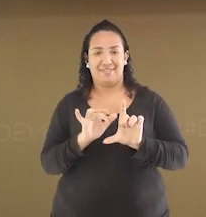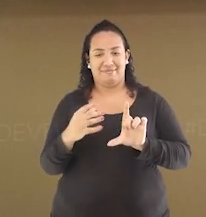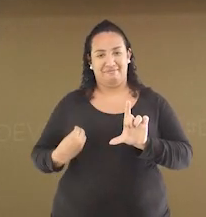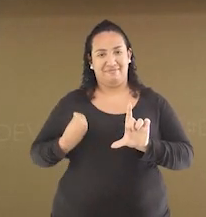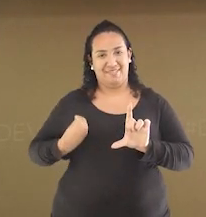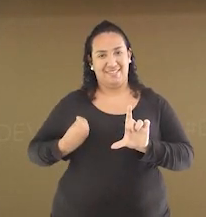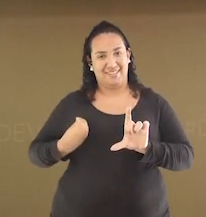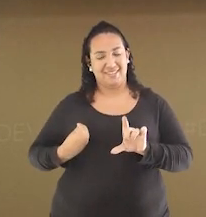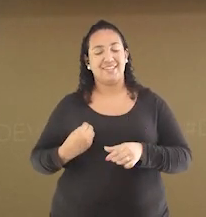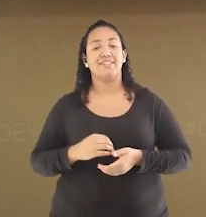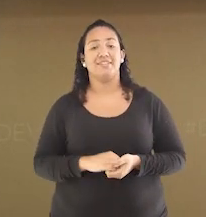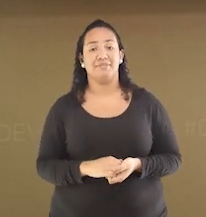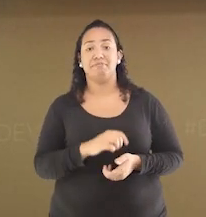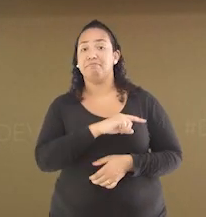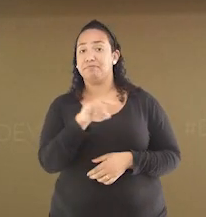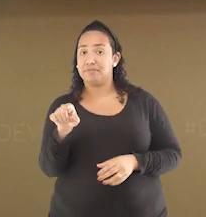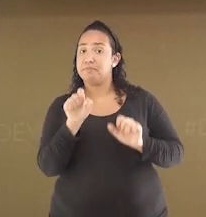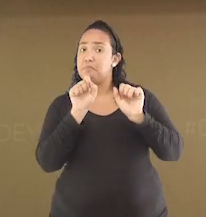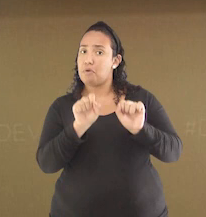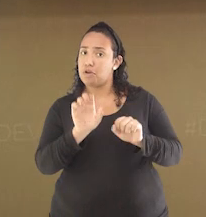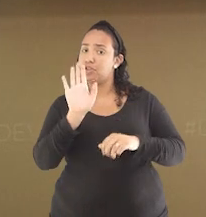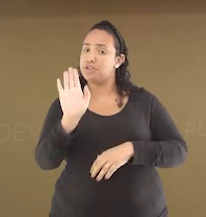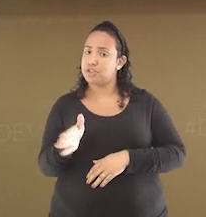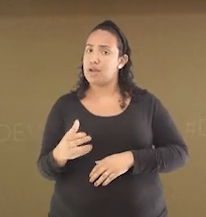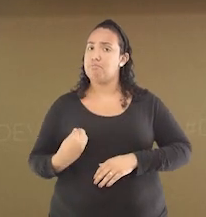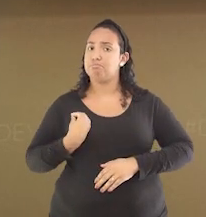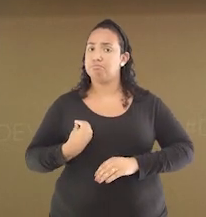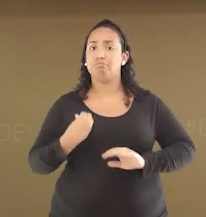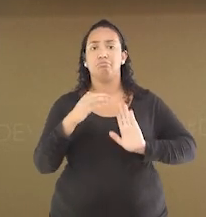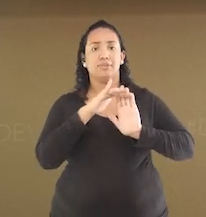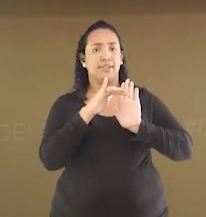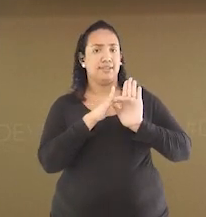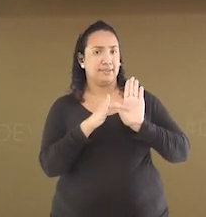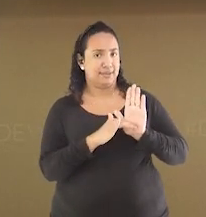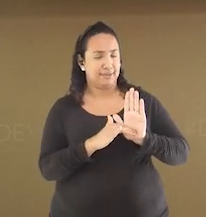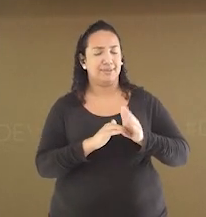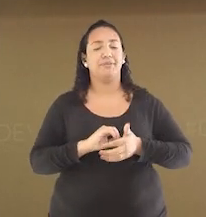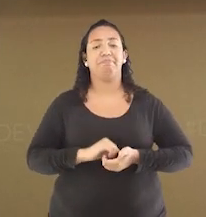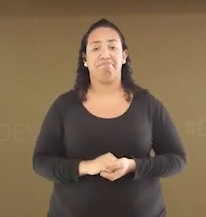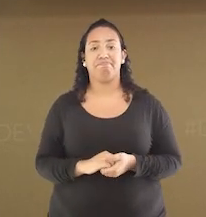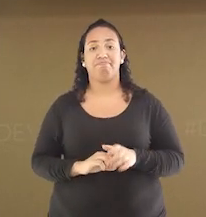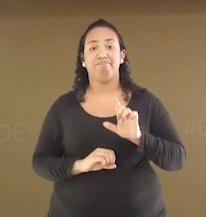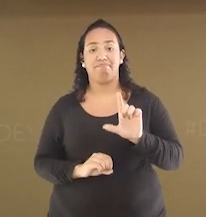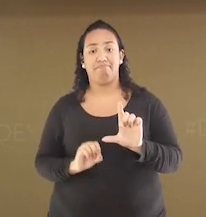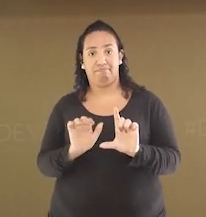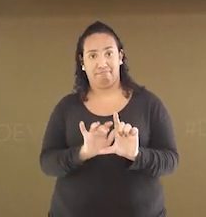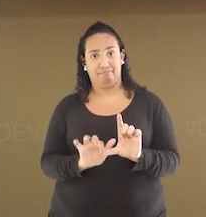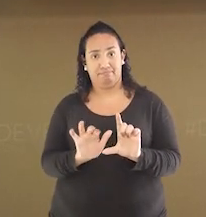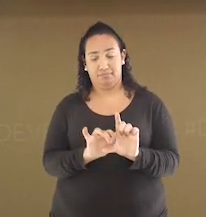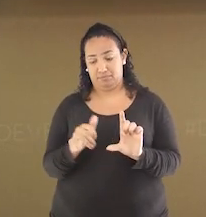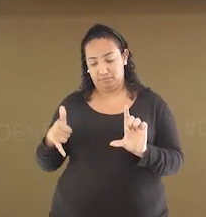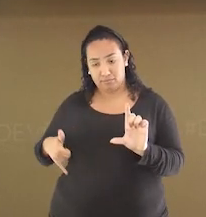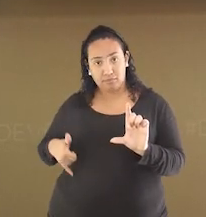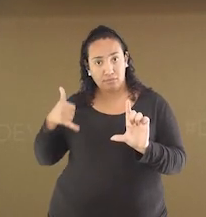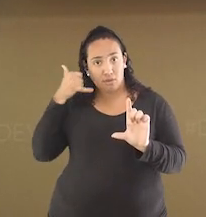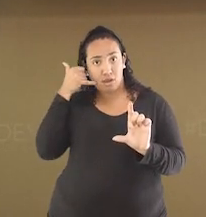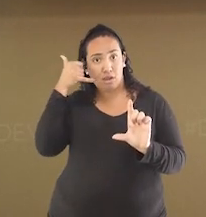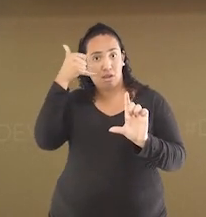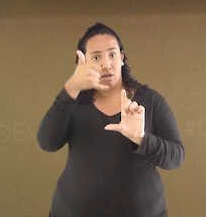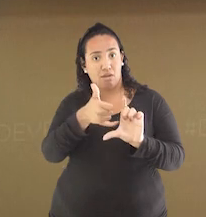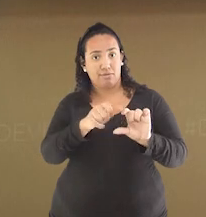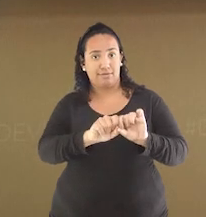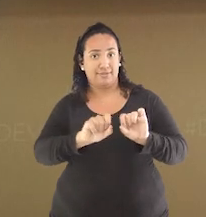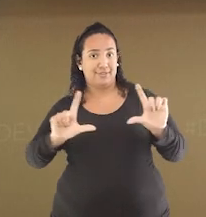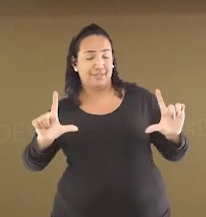Você já pode ir colocando o seu nome na lista de presença. É só apontar a câmera do celular para o QR Code que